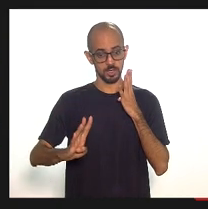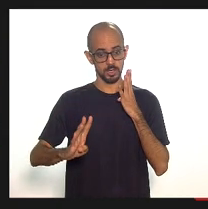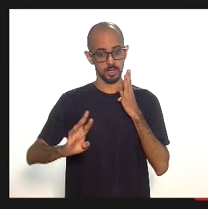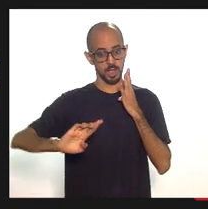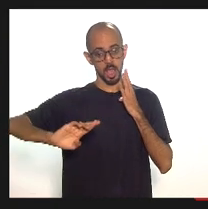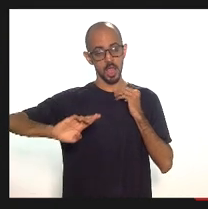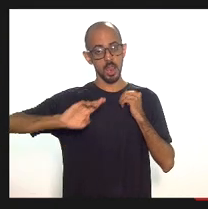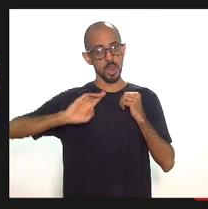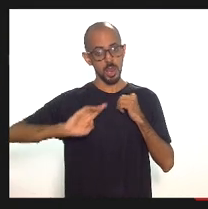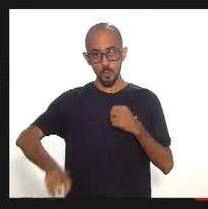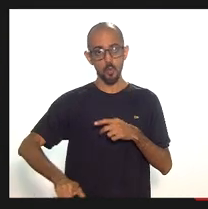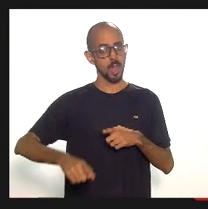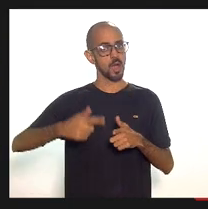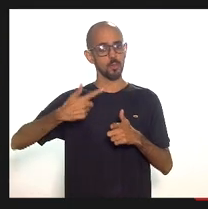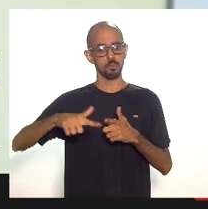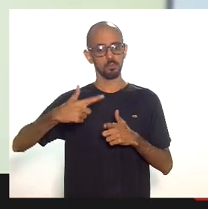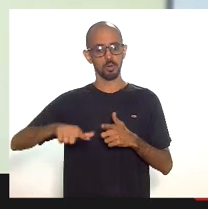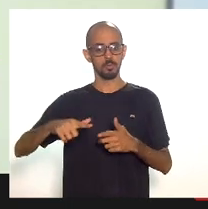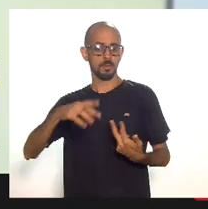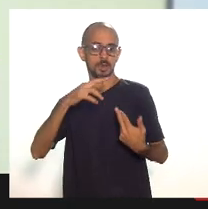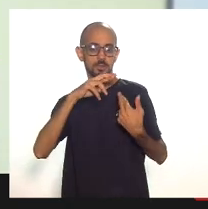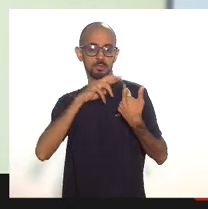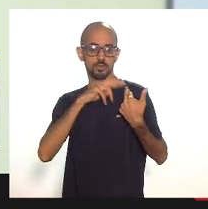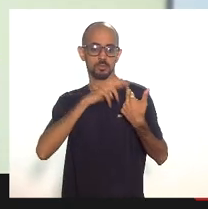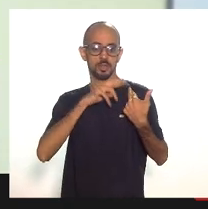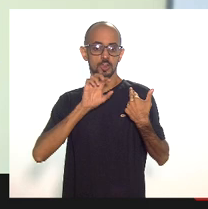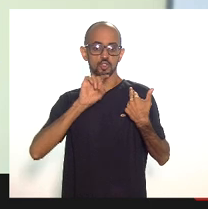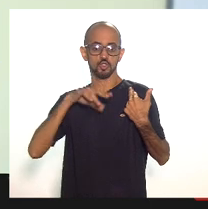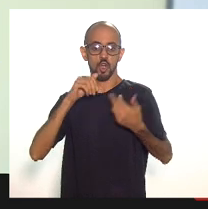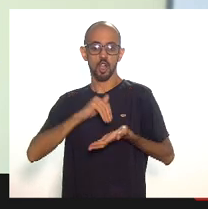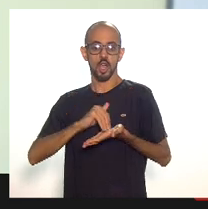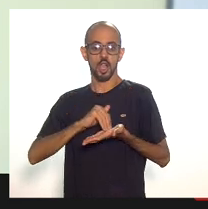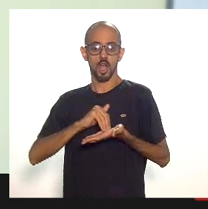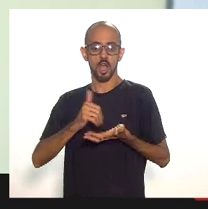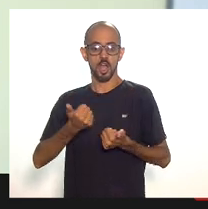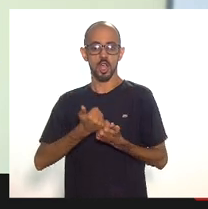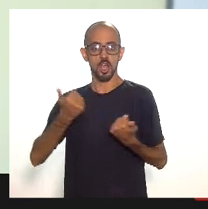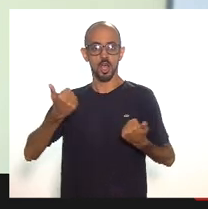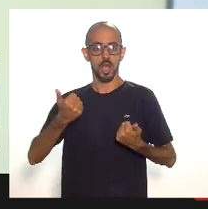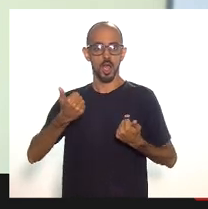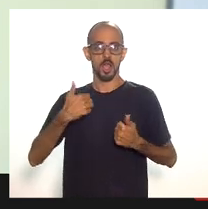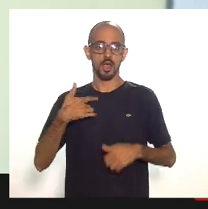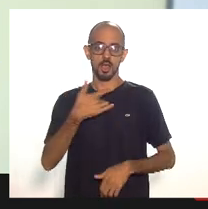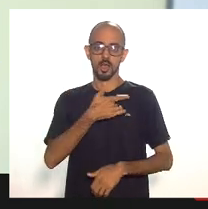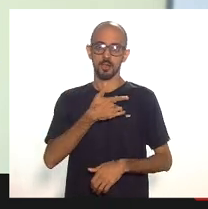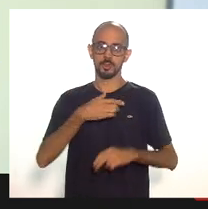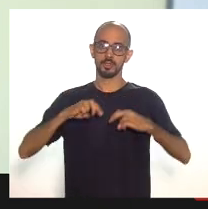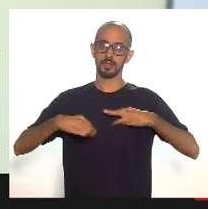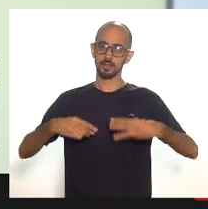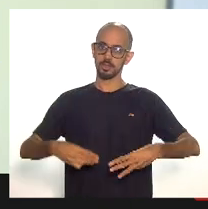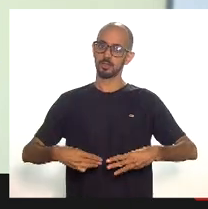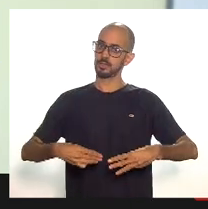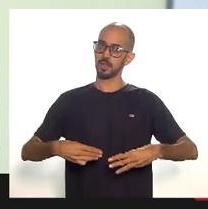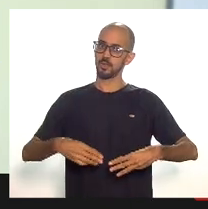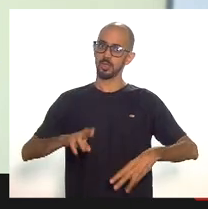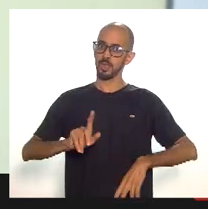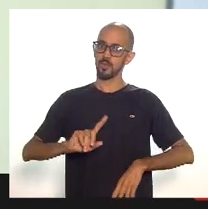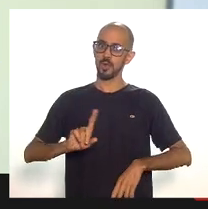é uma responsabilidade só da superintendência estadual do Ministério da Saúde. Nós todos estamos